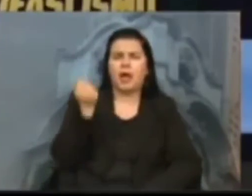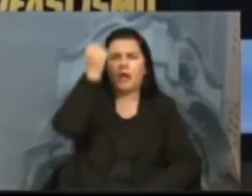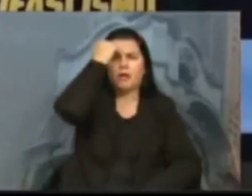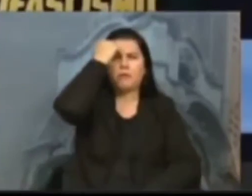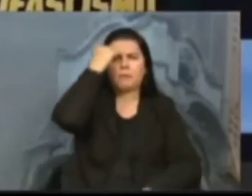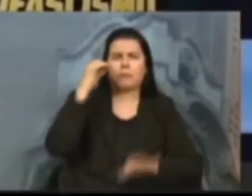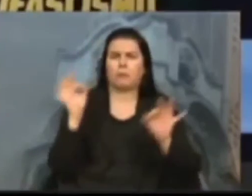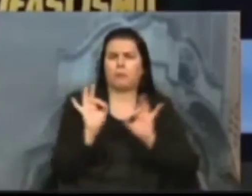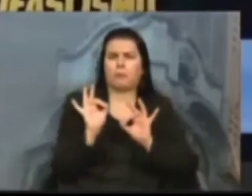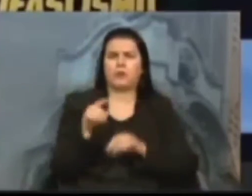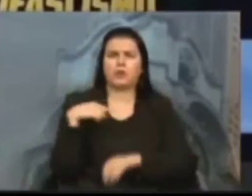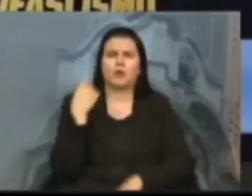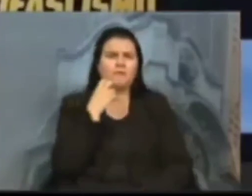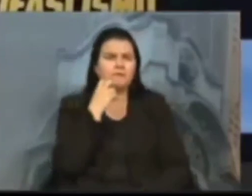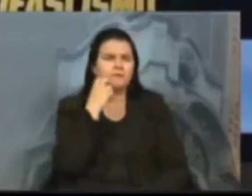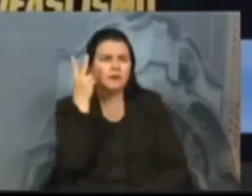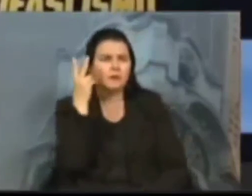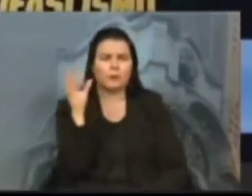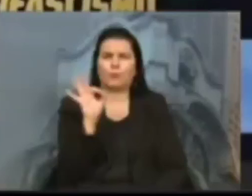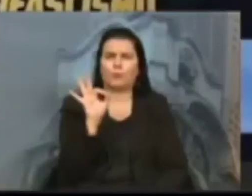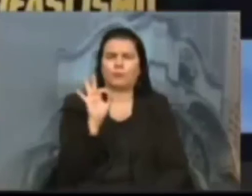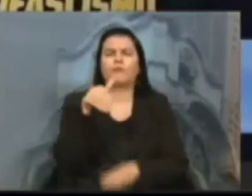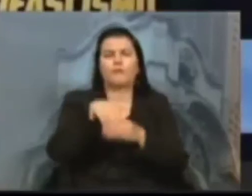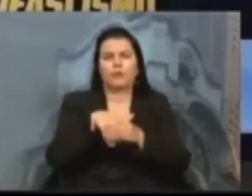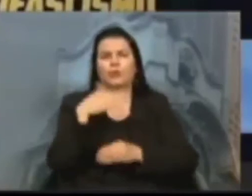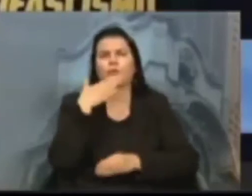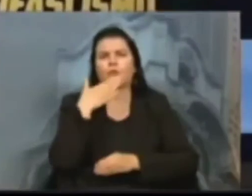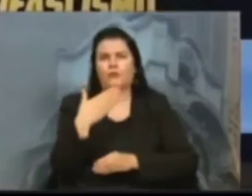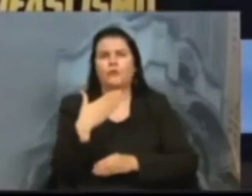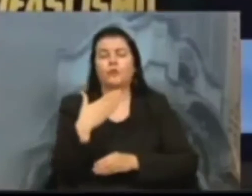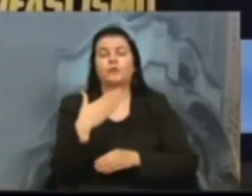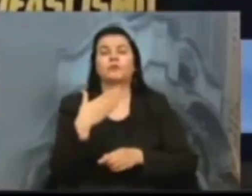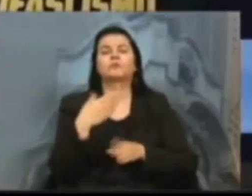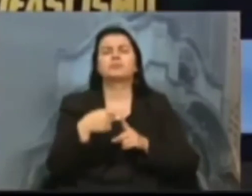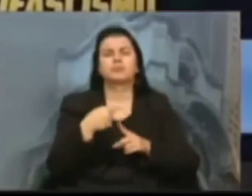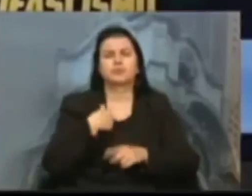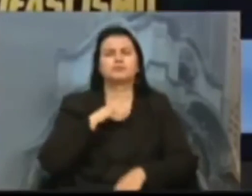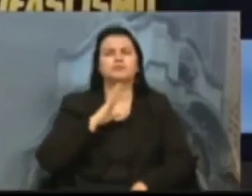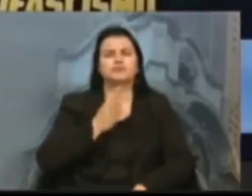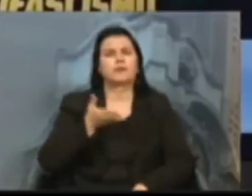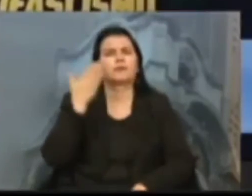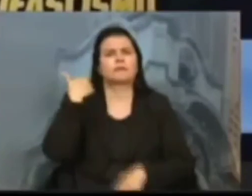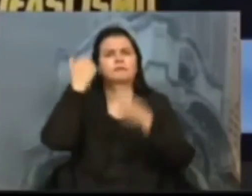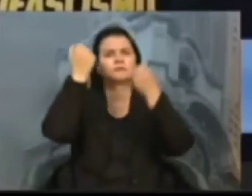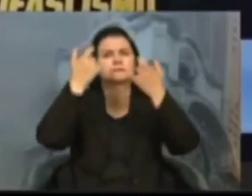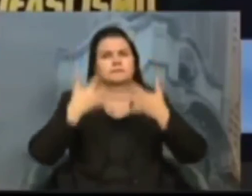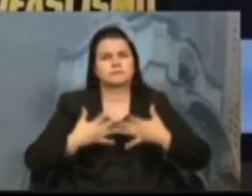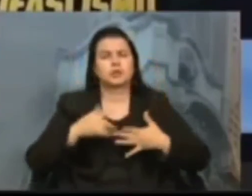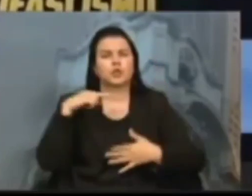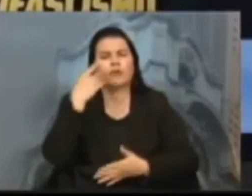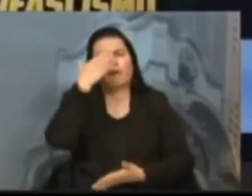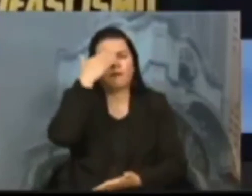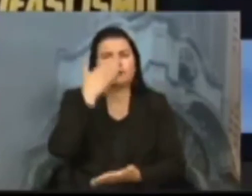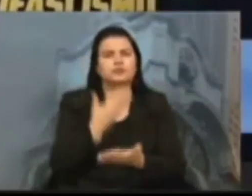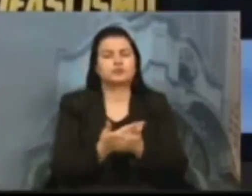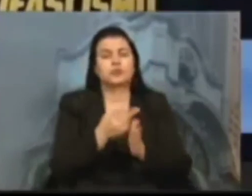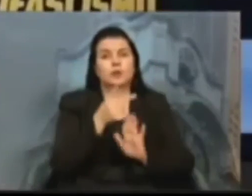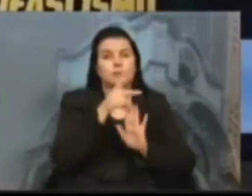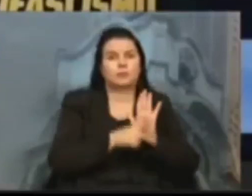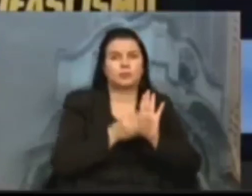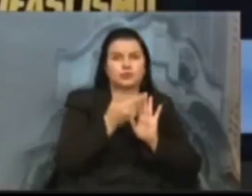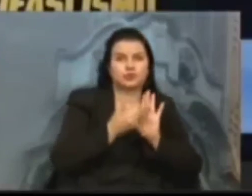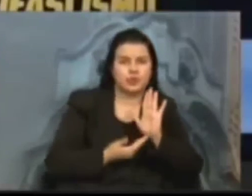tipo de vergonha em votar favorável, porque, como eu já referi, nós acreditamos que um